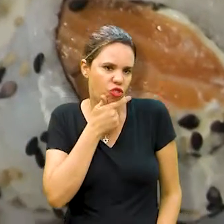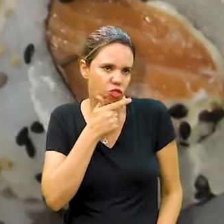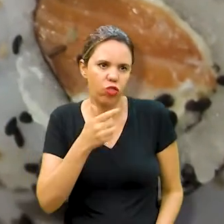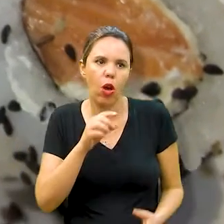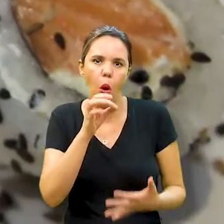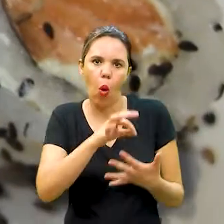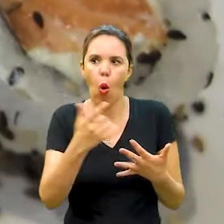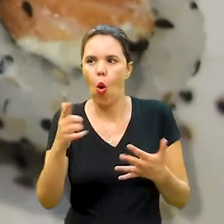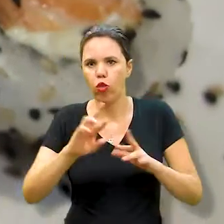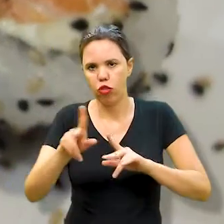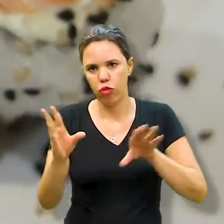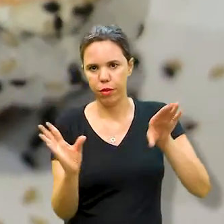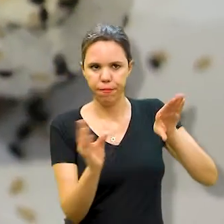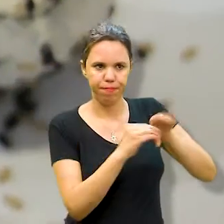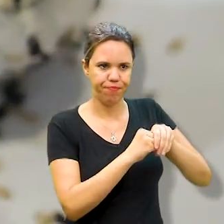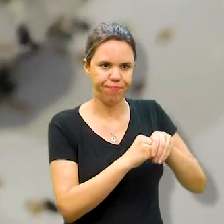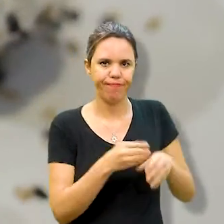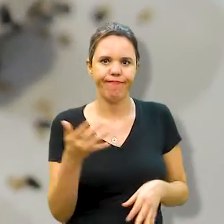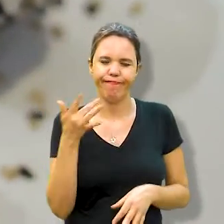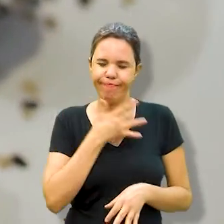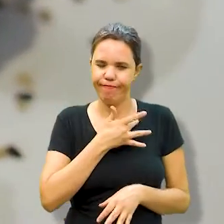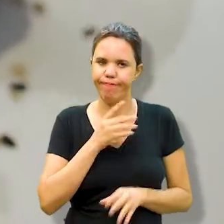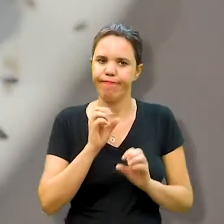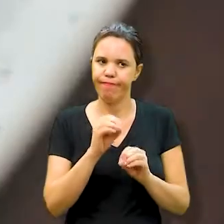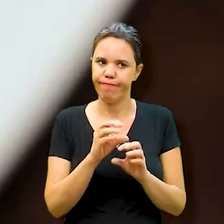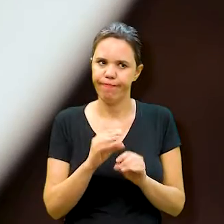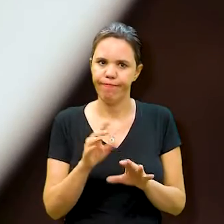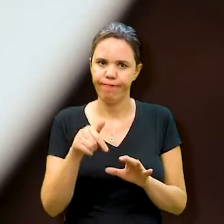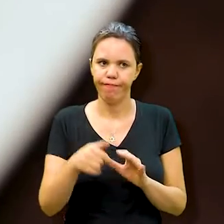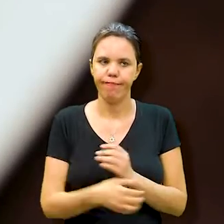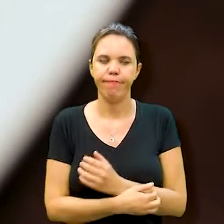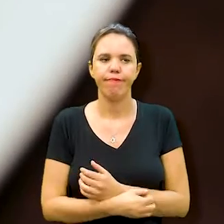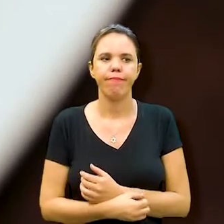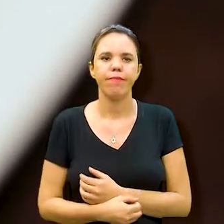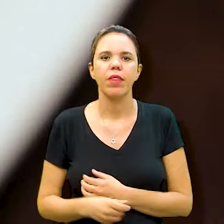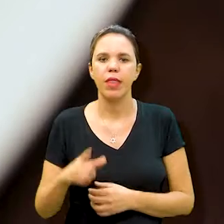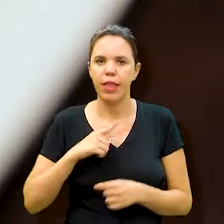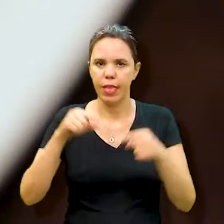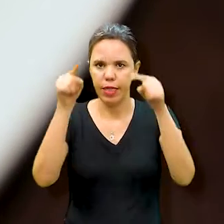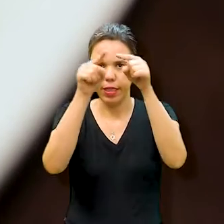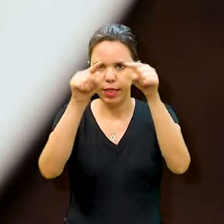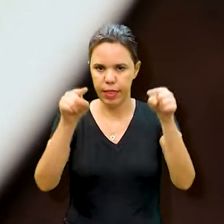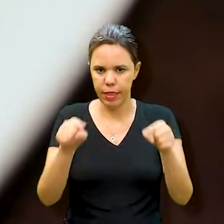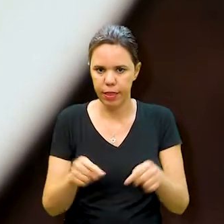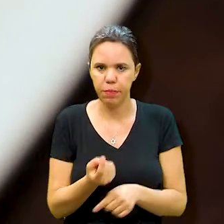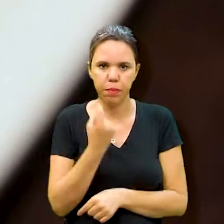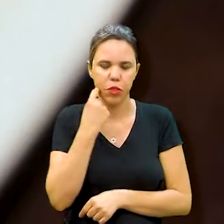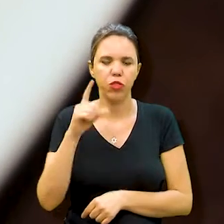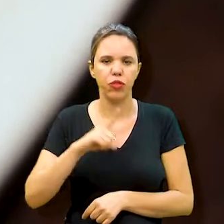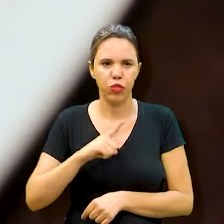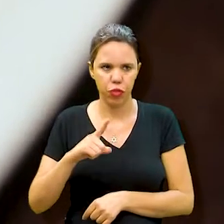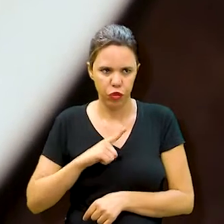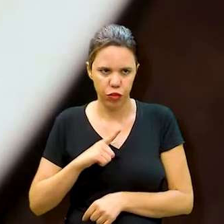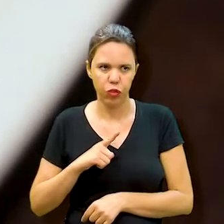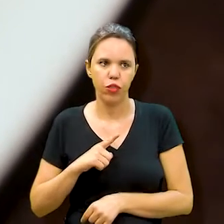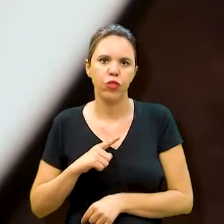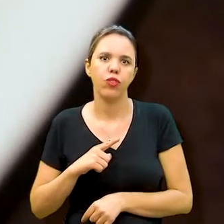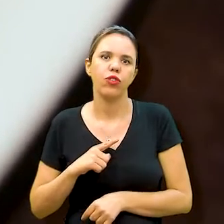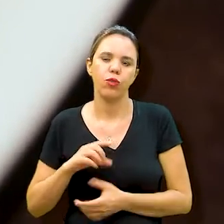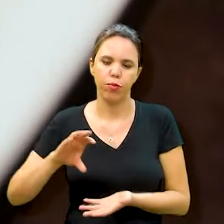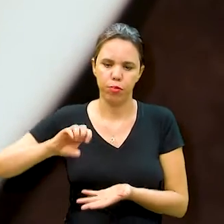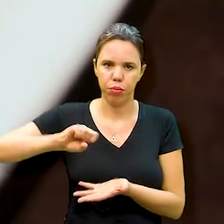assim vários outros recheios são várias opções mas a que a gente vai ensinar o nosso vai salmão e vai também